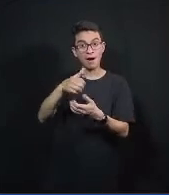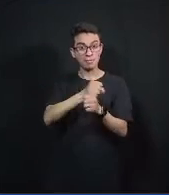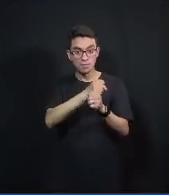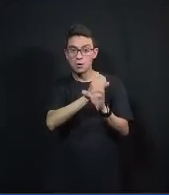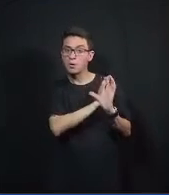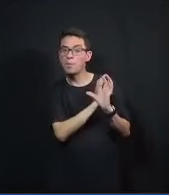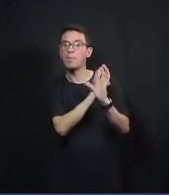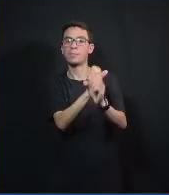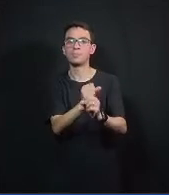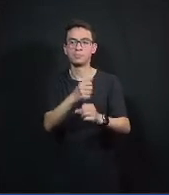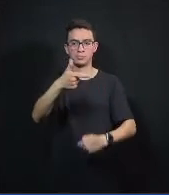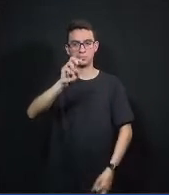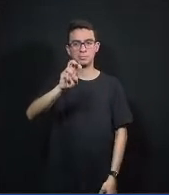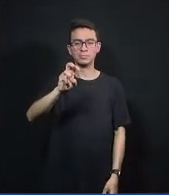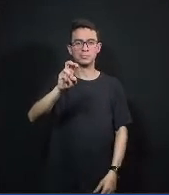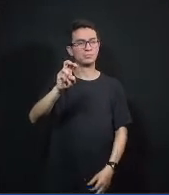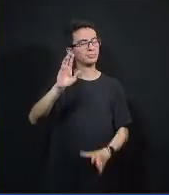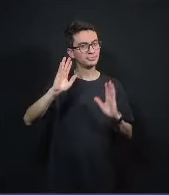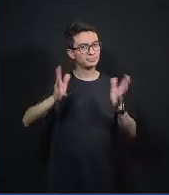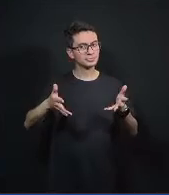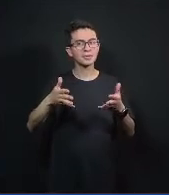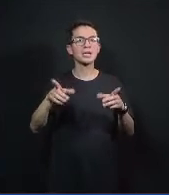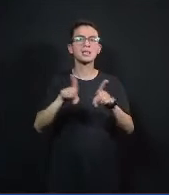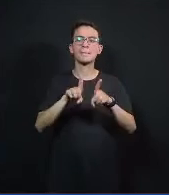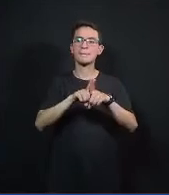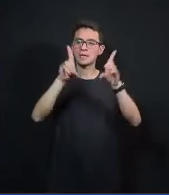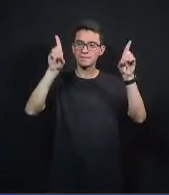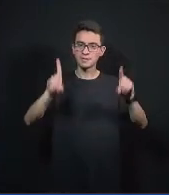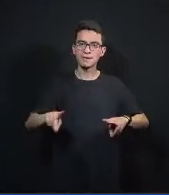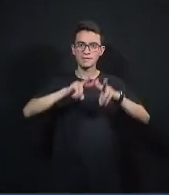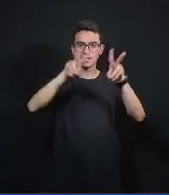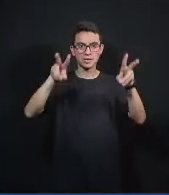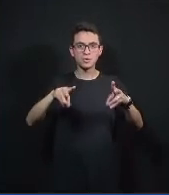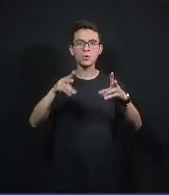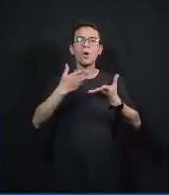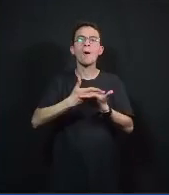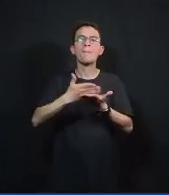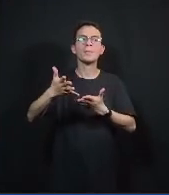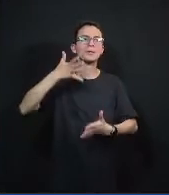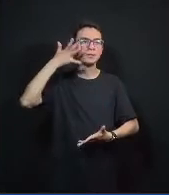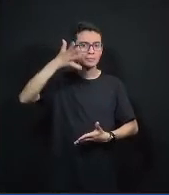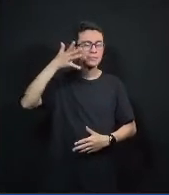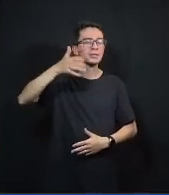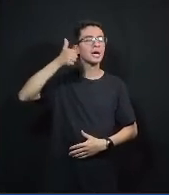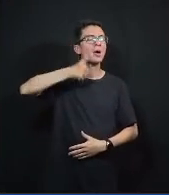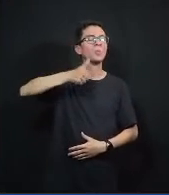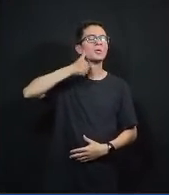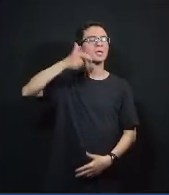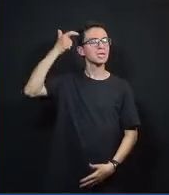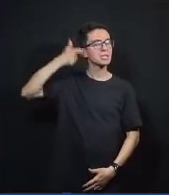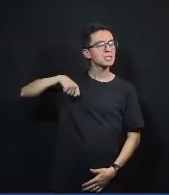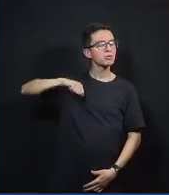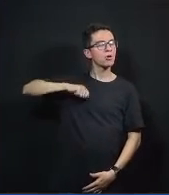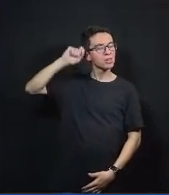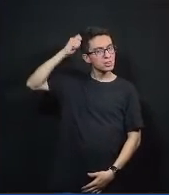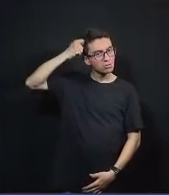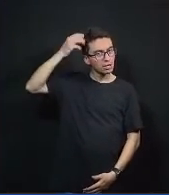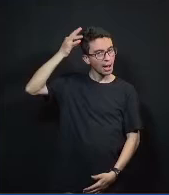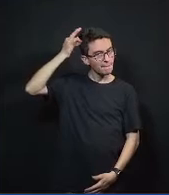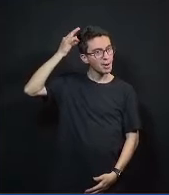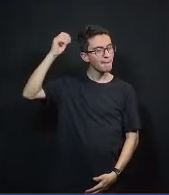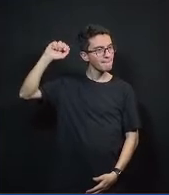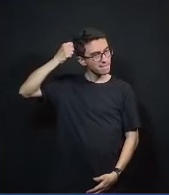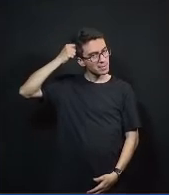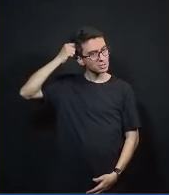com deficiência visual acompanhando este evento, eu inicio a minha apresentação dizendo que sou uma mulher negra, de cabelos pretos, e estou vestindo